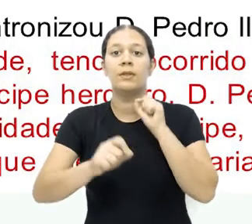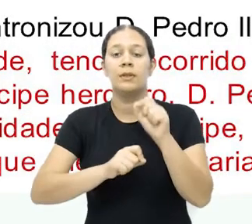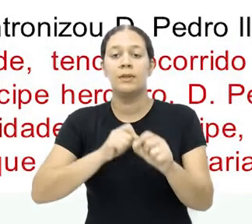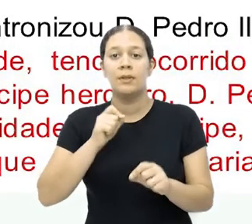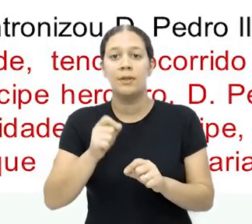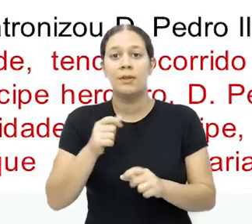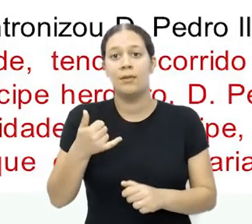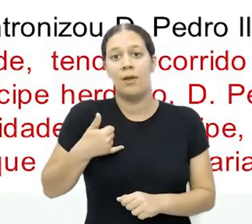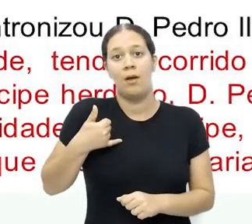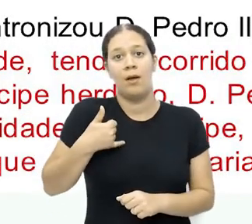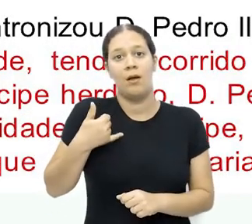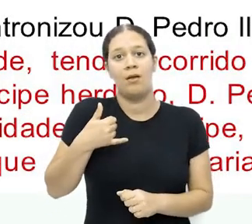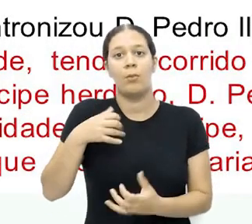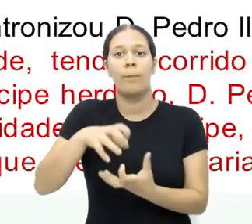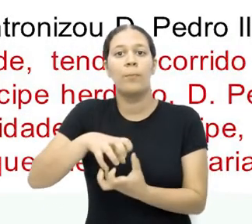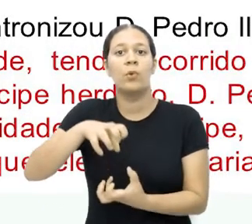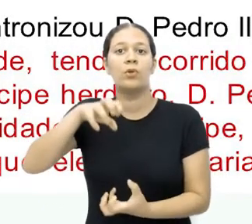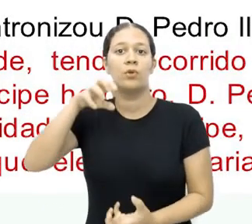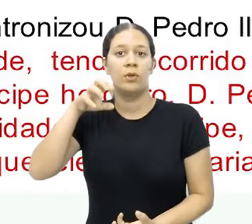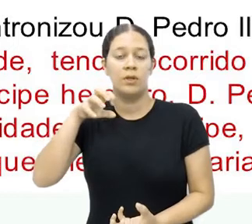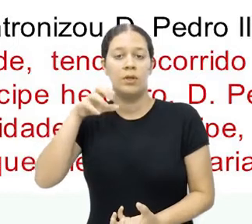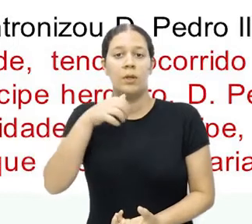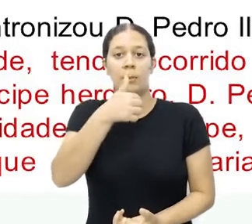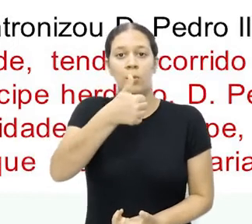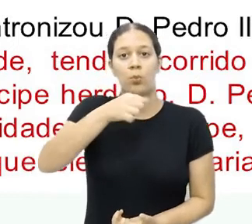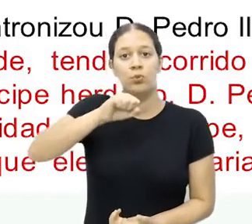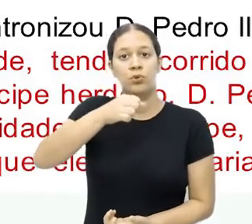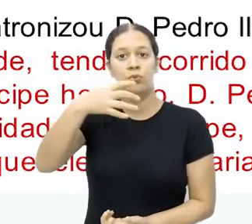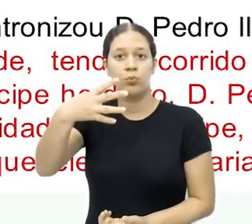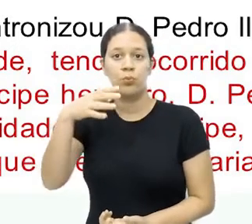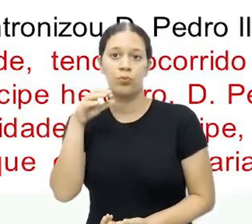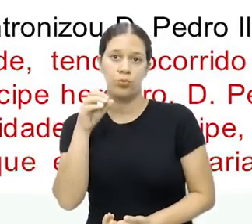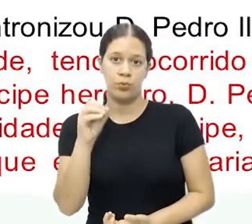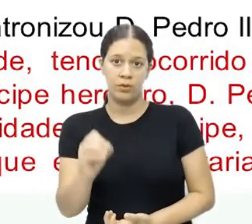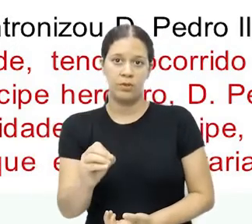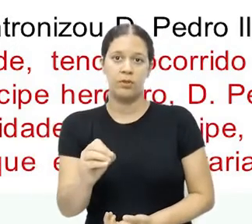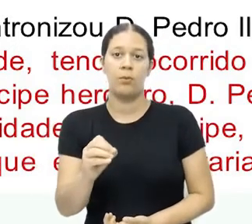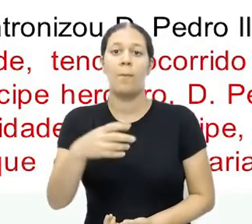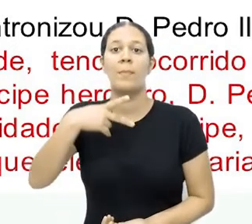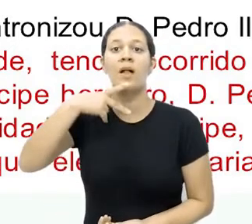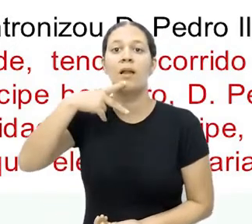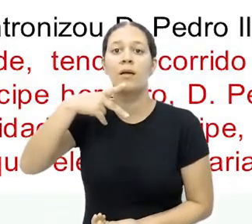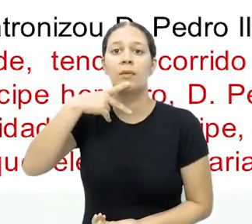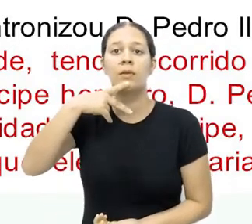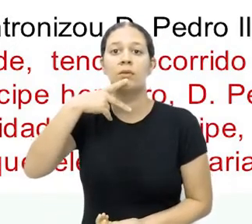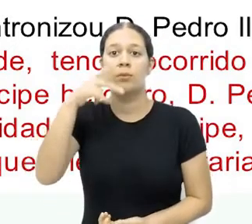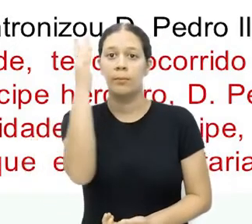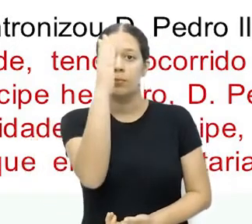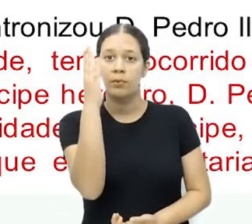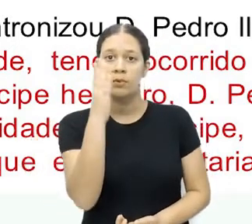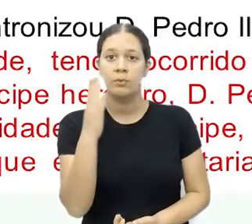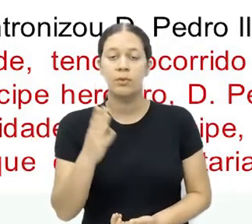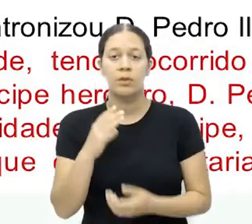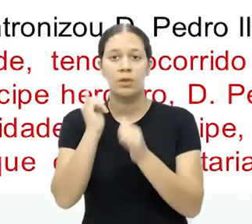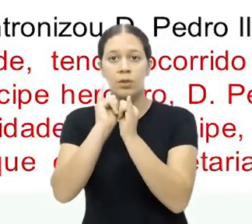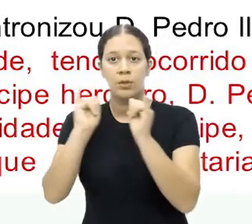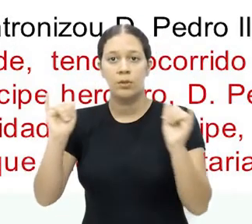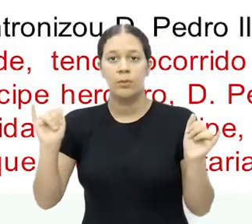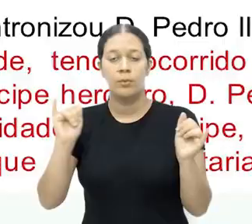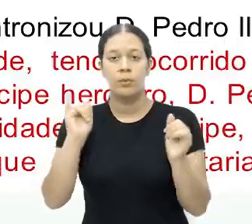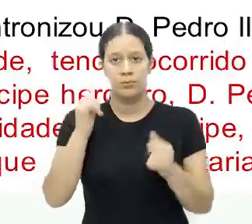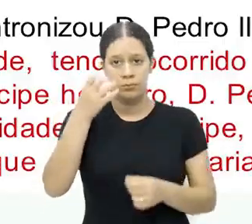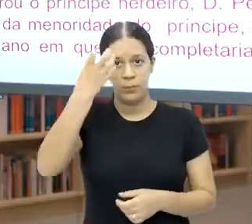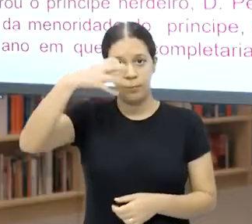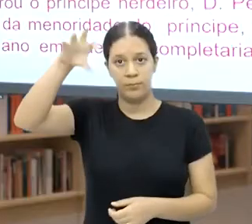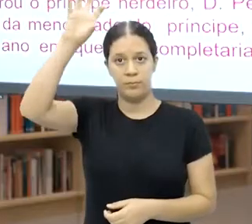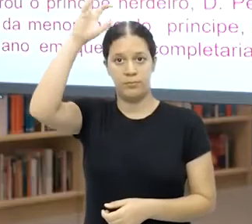maioridade, tá certo? Tendo ocorrido em 1840, quando o parlamento brasileiro declarou o príncipe herdeiro, Dom